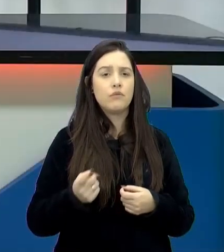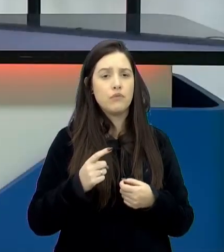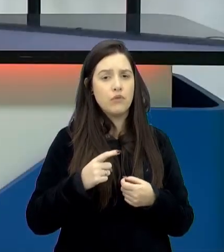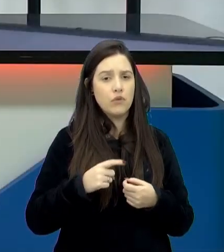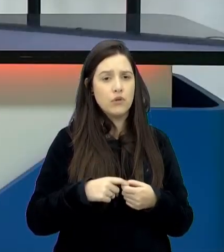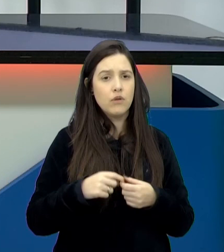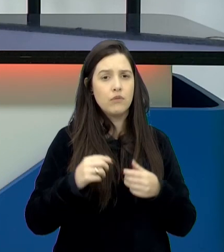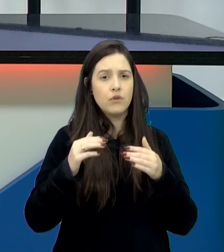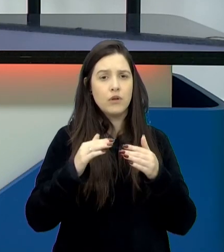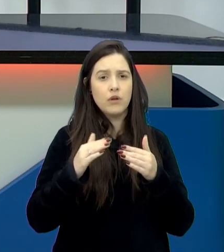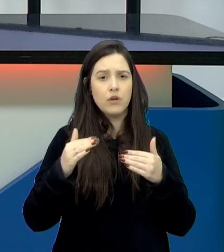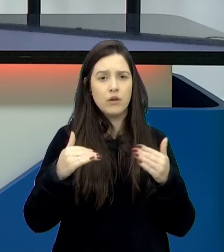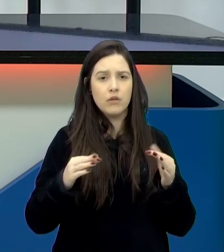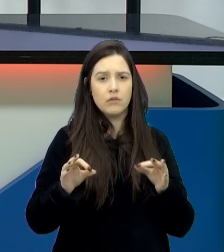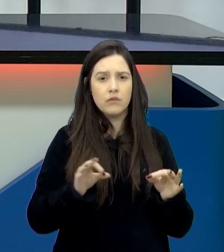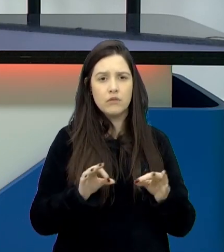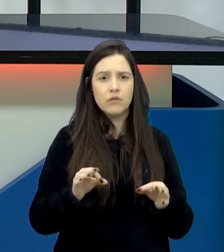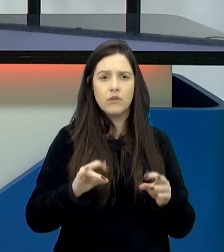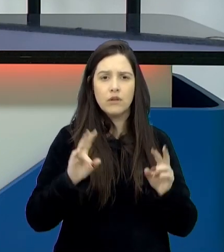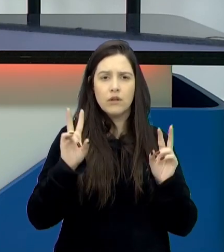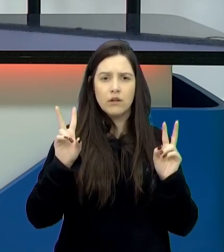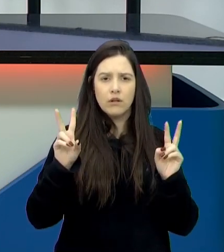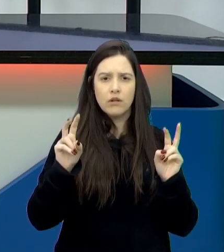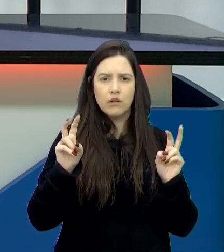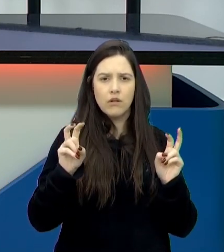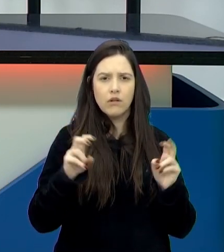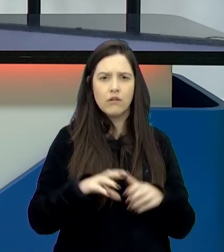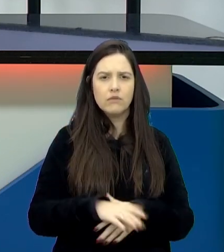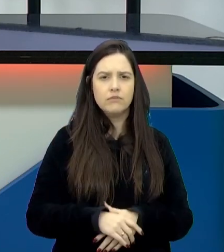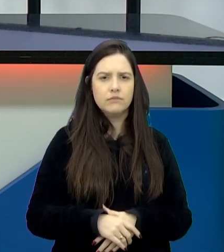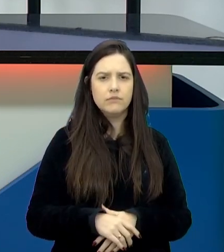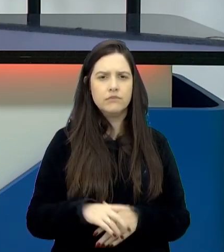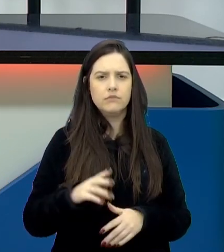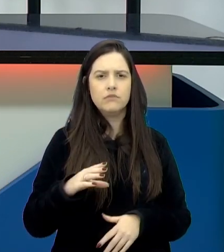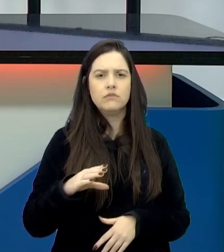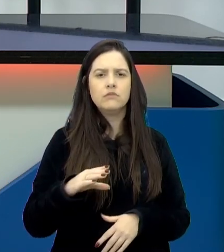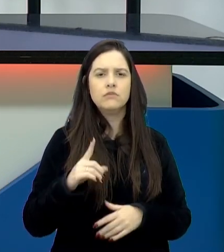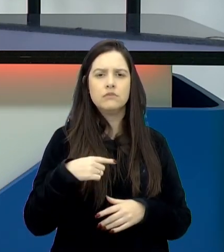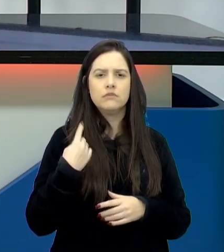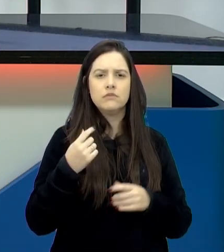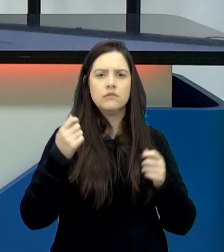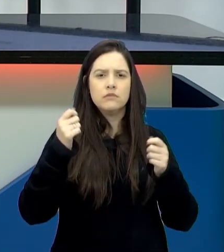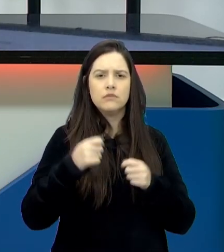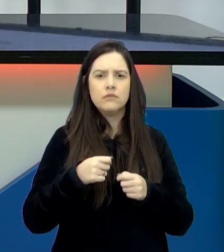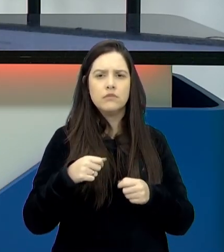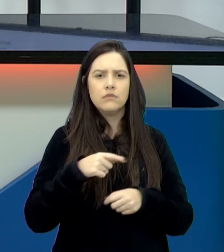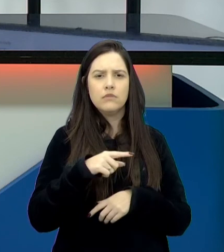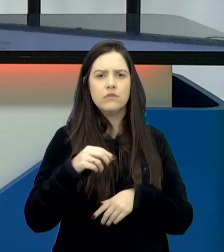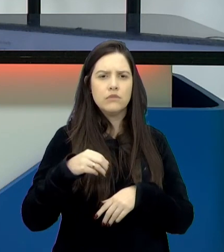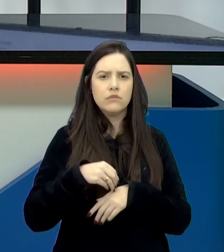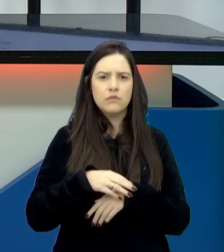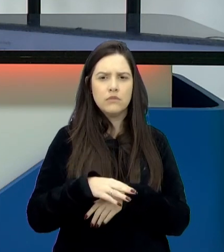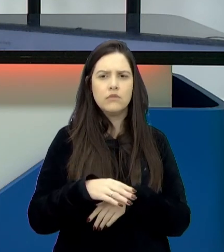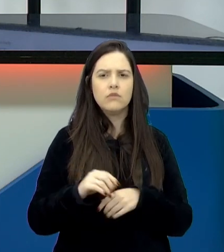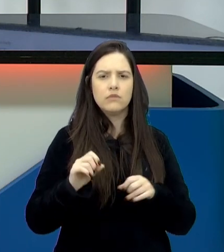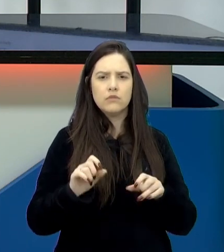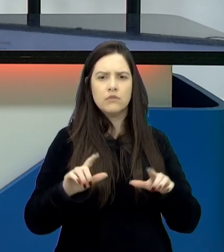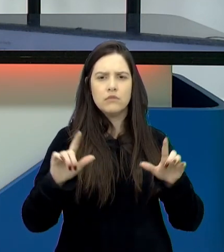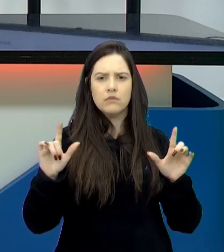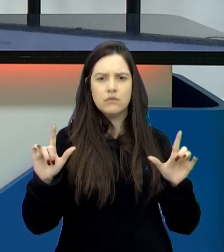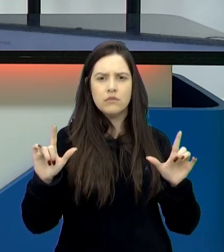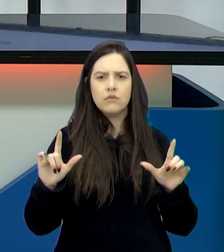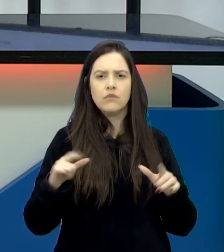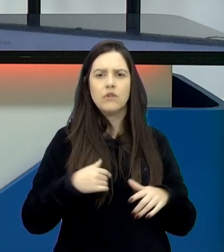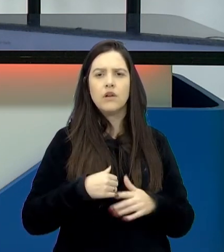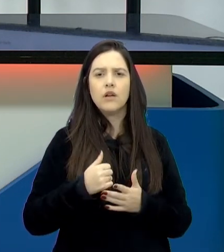nossa telinha, não sei se é para o nosso slide, não sei se ainda dá tempo, mas se fosse... vamos deixar... voltou aqui. Se fosse para a gente